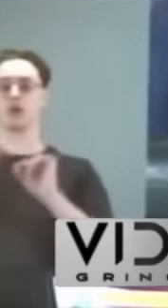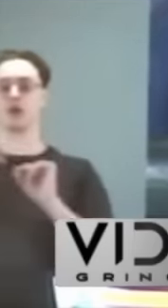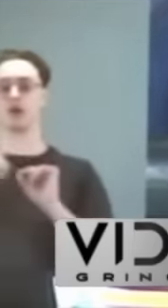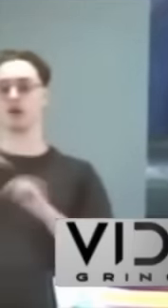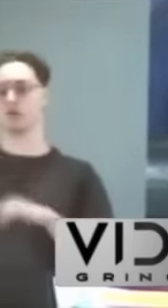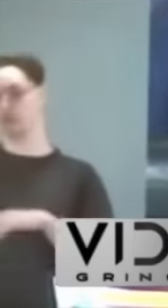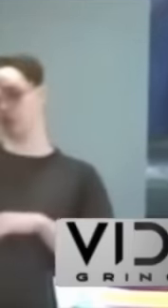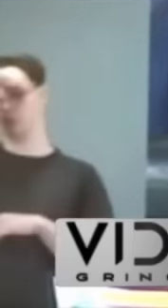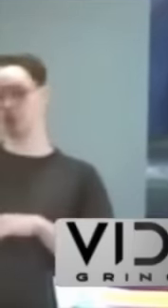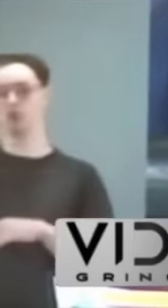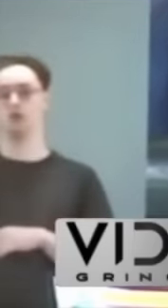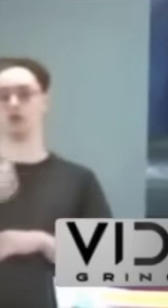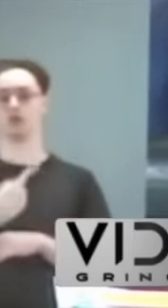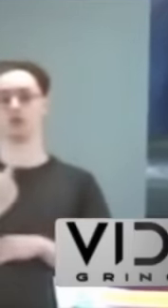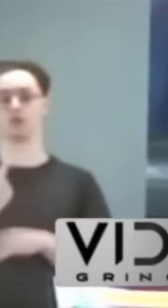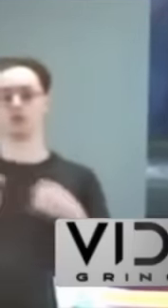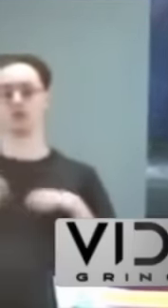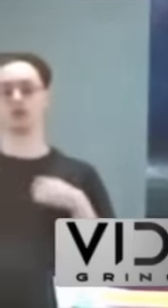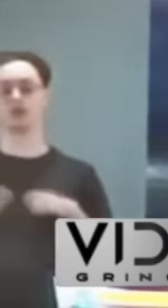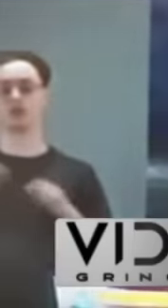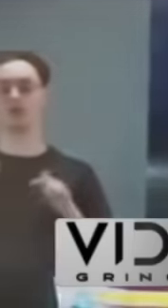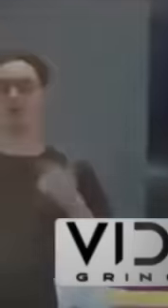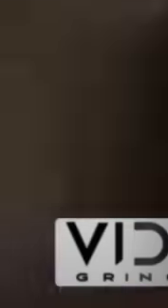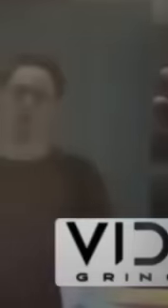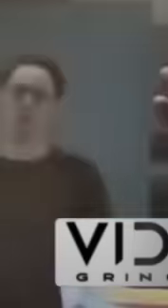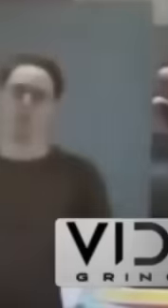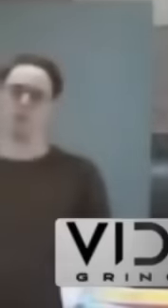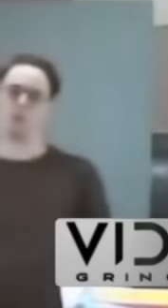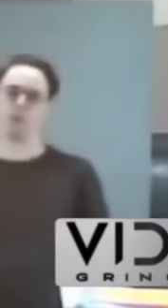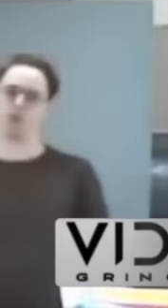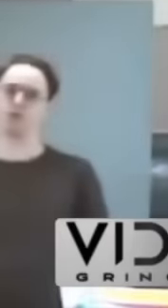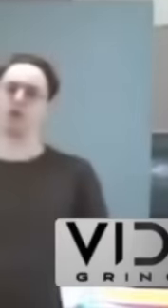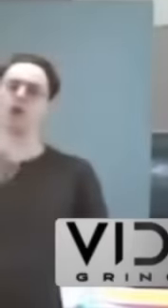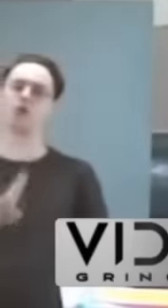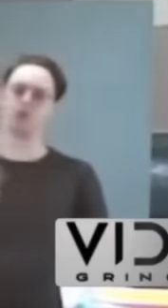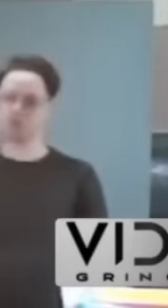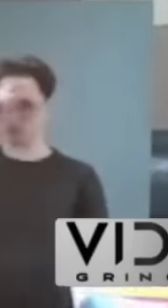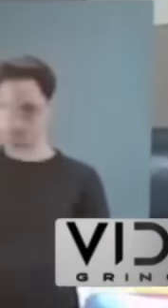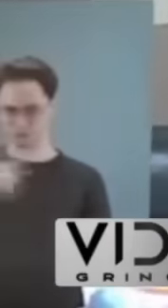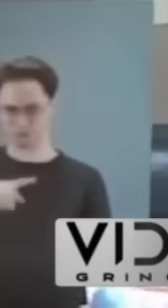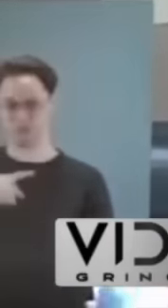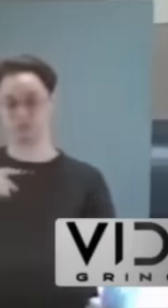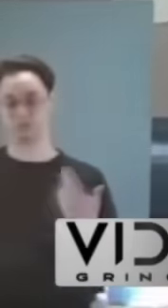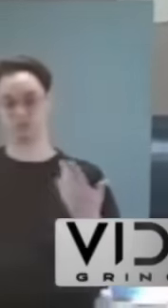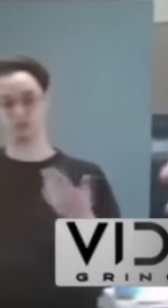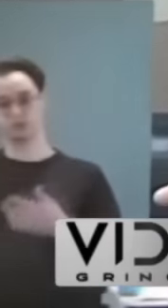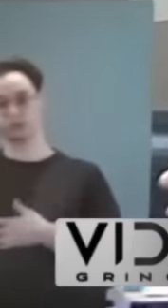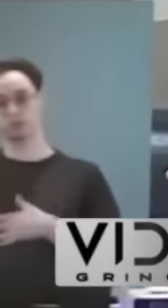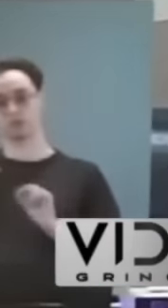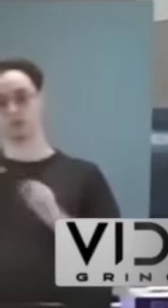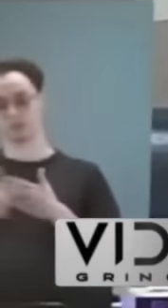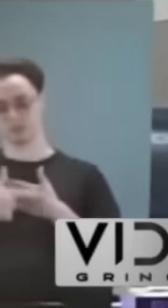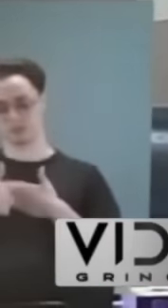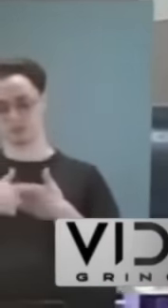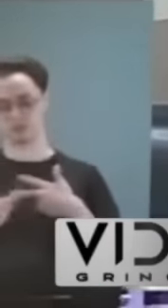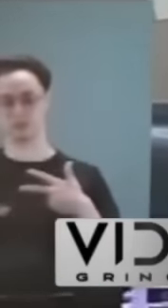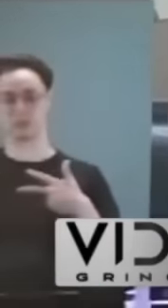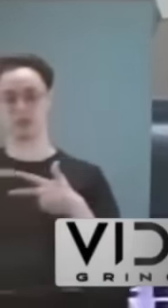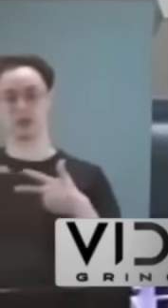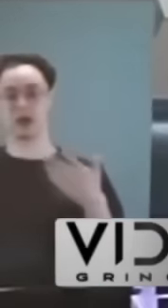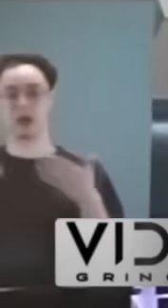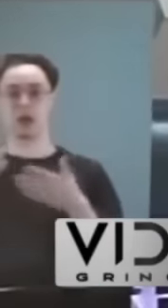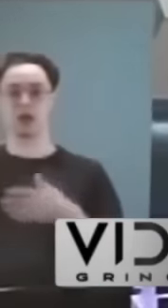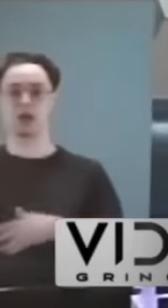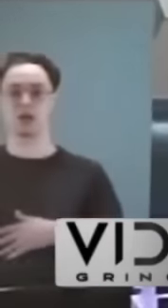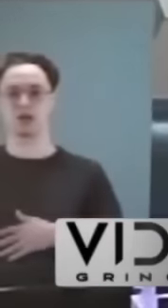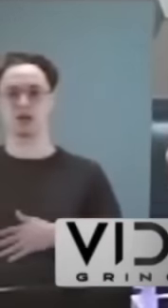que precisamos agir para proteger a sociedade brasileira eu penso que esse é o papel do Legislativo Esse é o